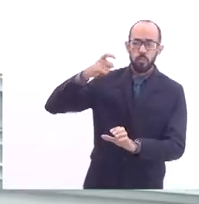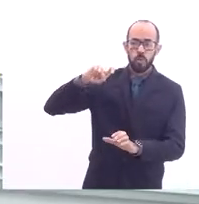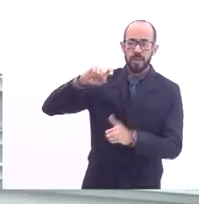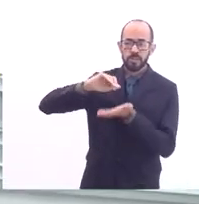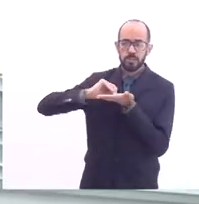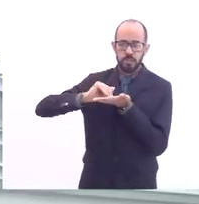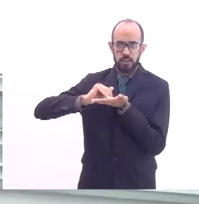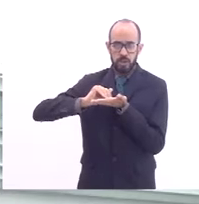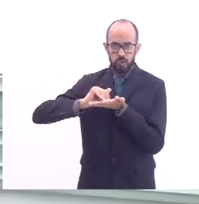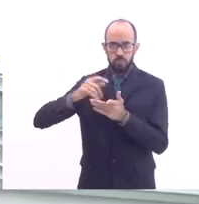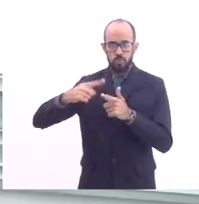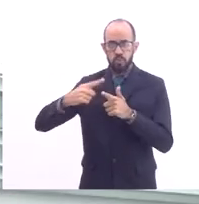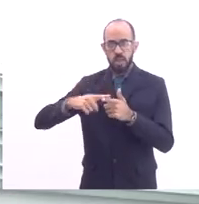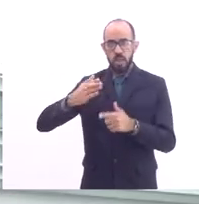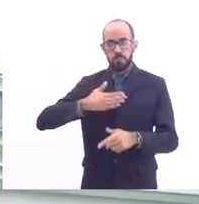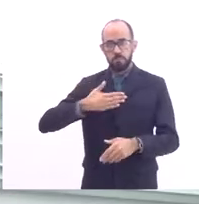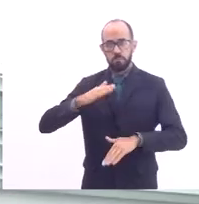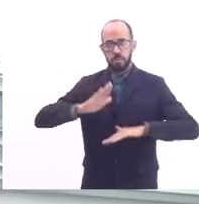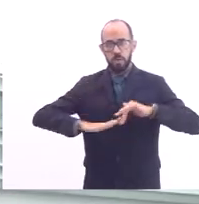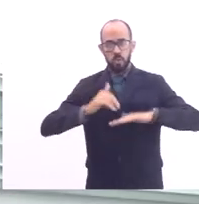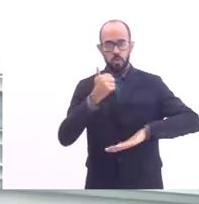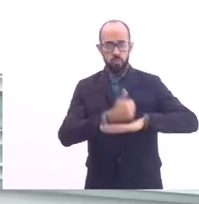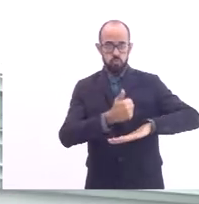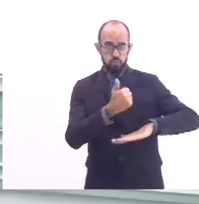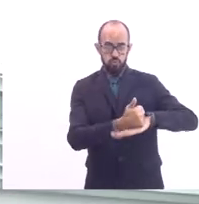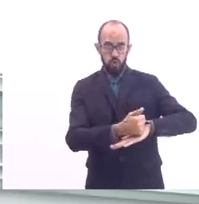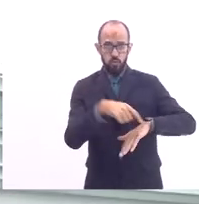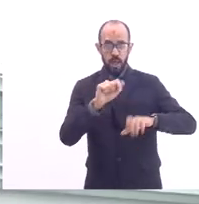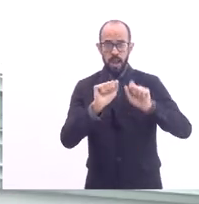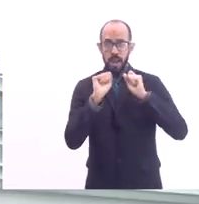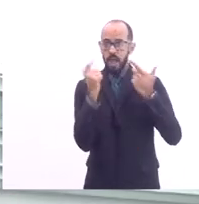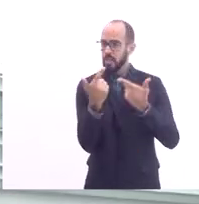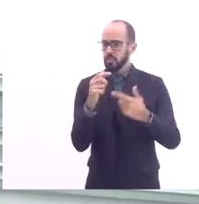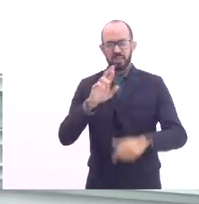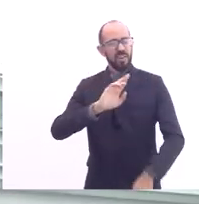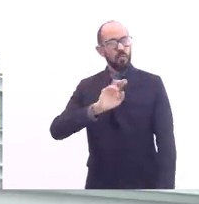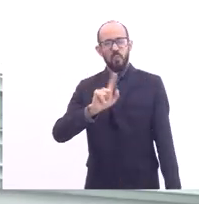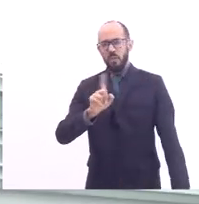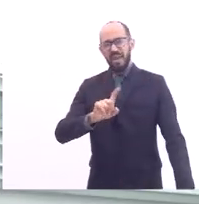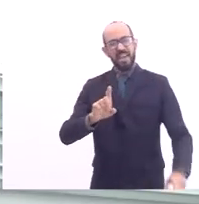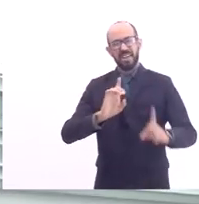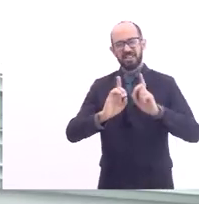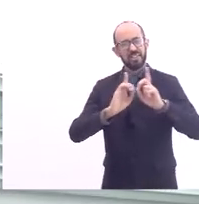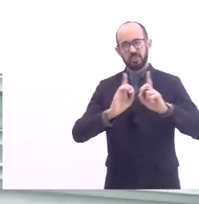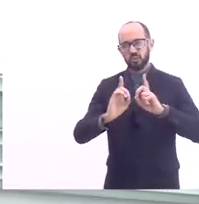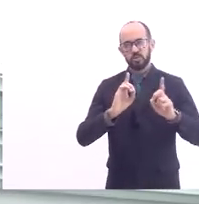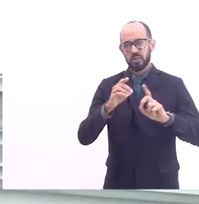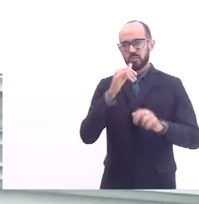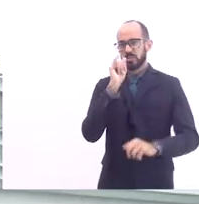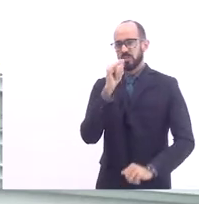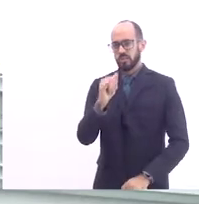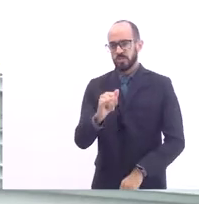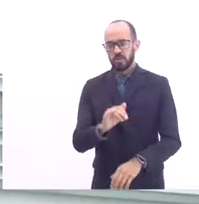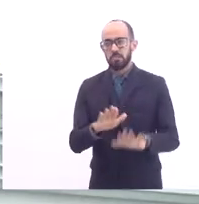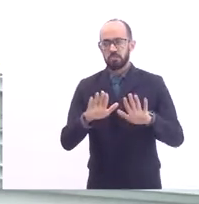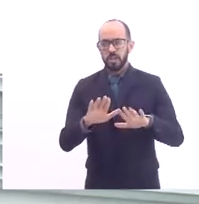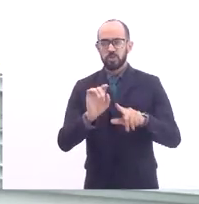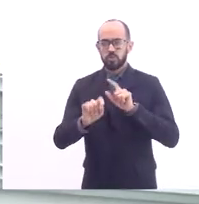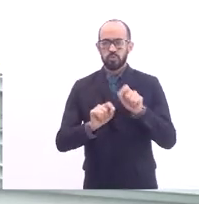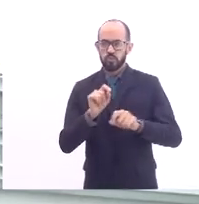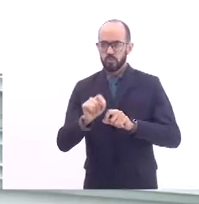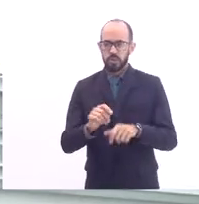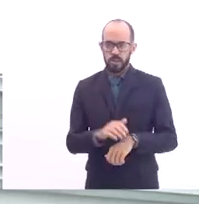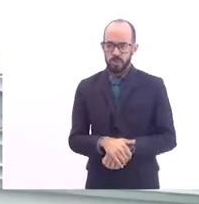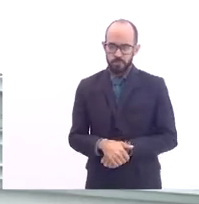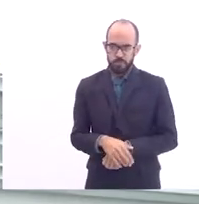minha função dentro da Alerj não é relacionada à discussão sobre a questão do setor elétrico, mas e